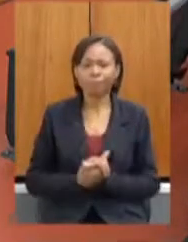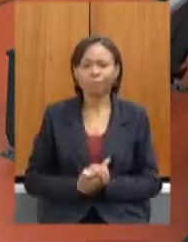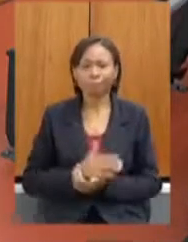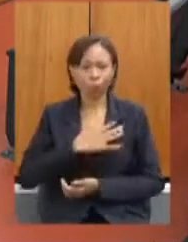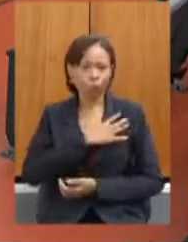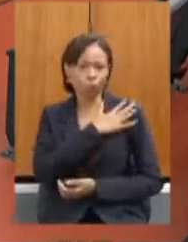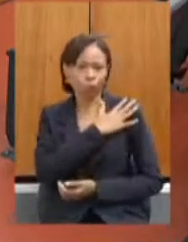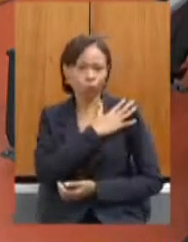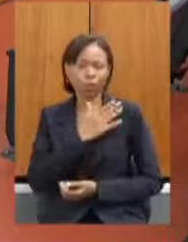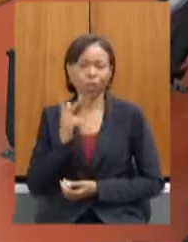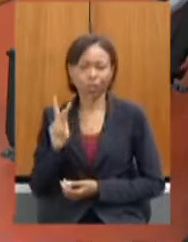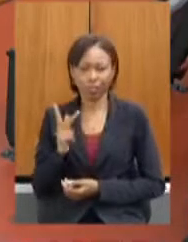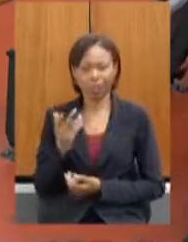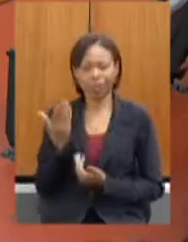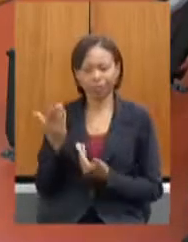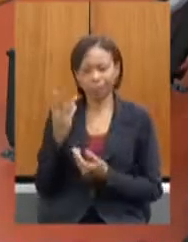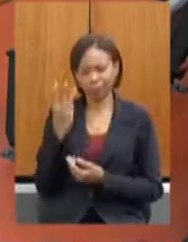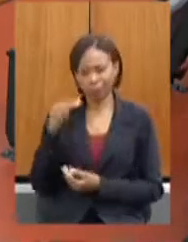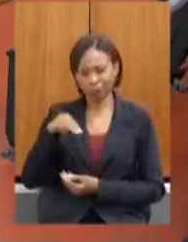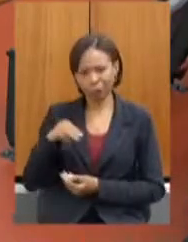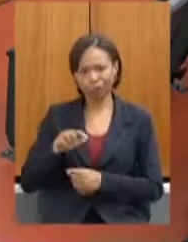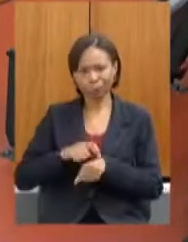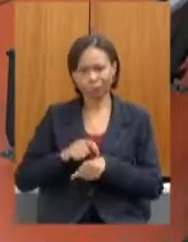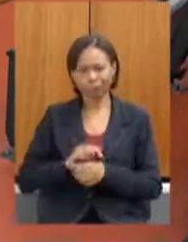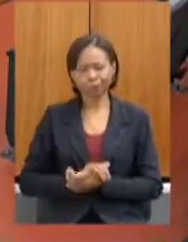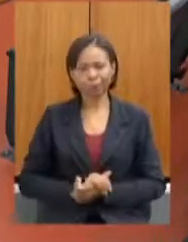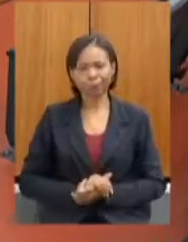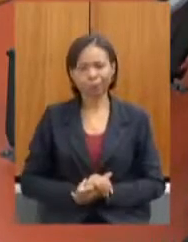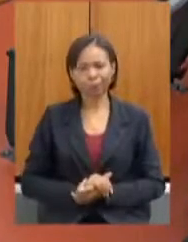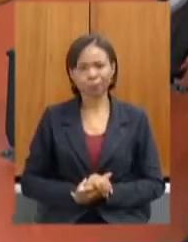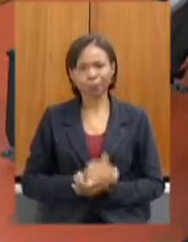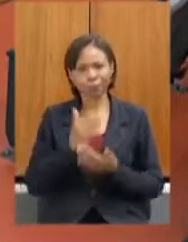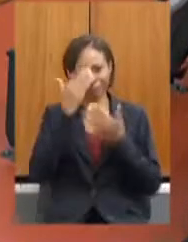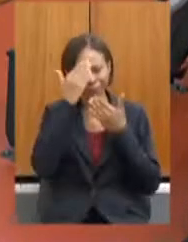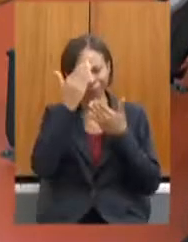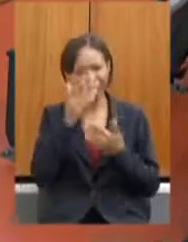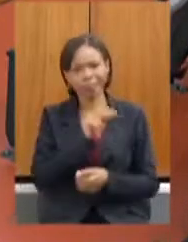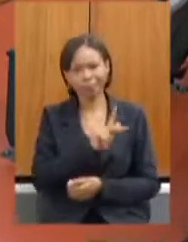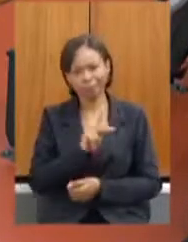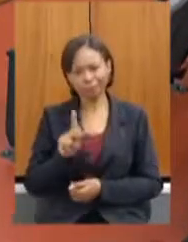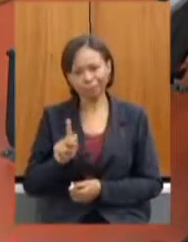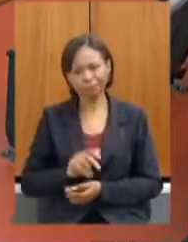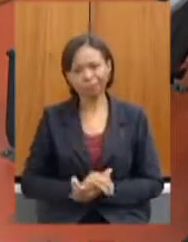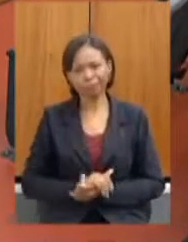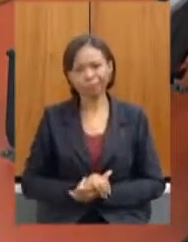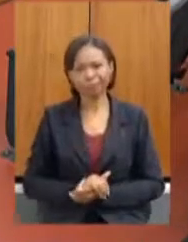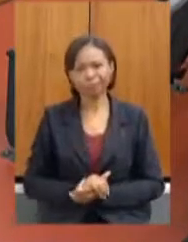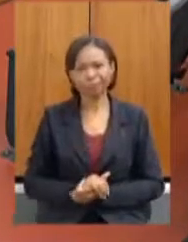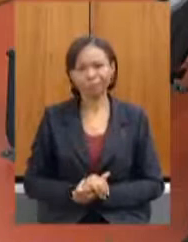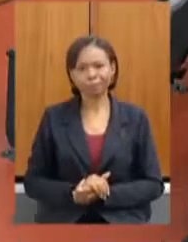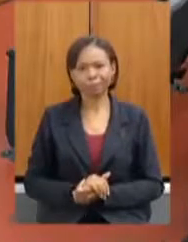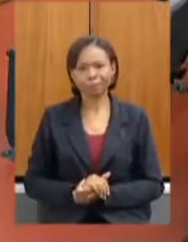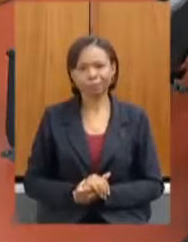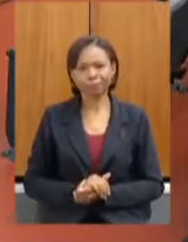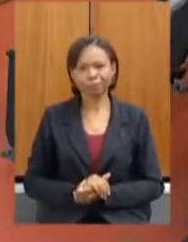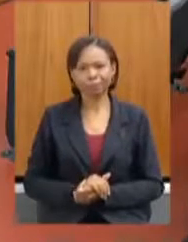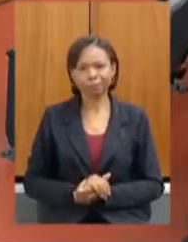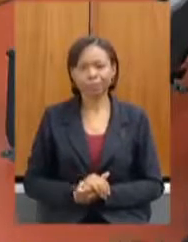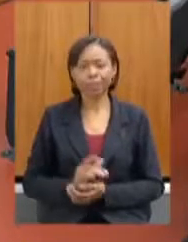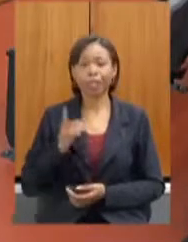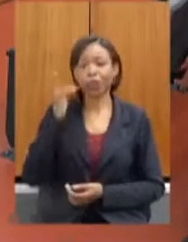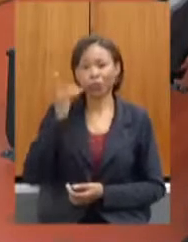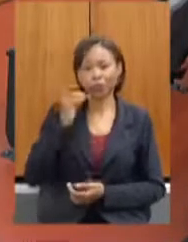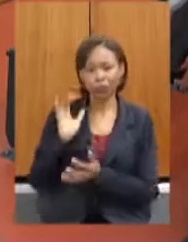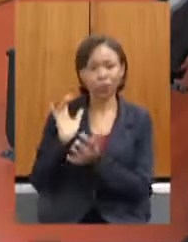tem a palavra 3 minutos e obrigado só presidente Olá senhores